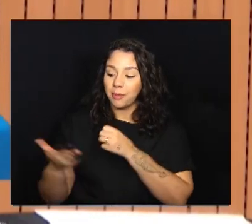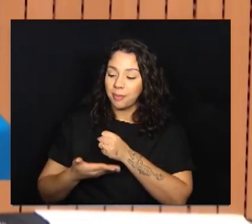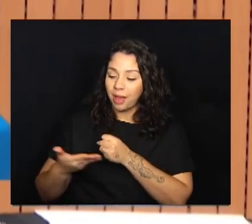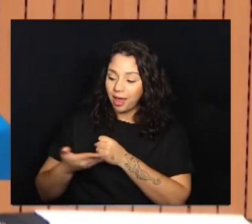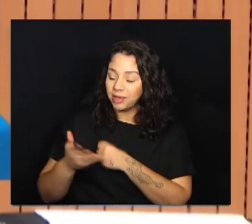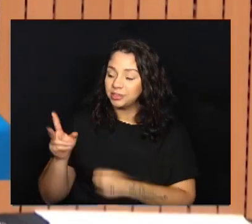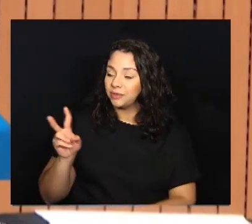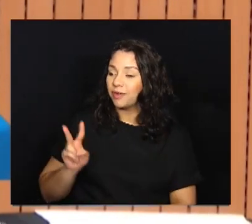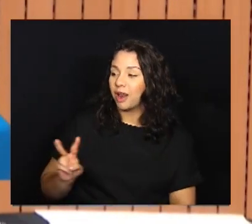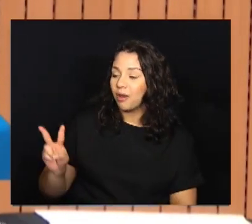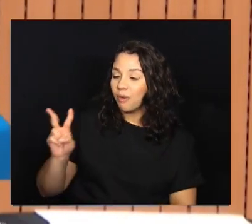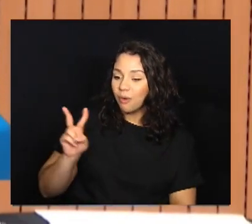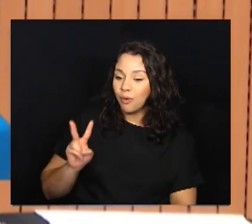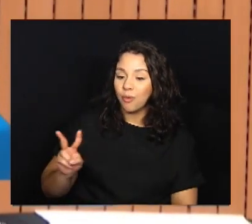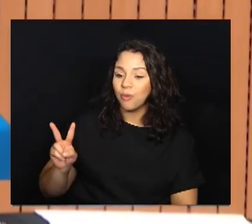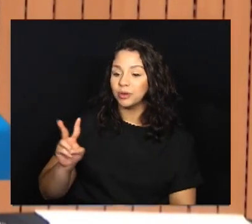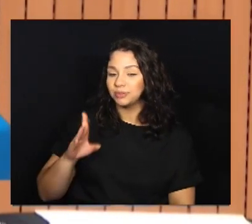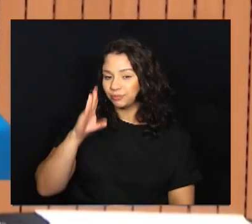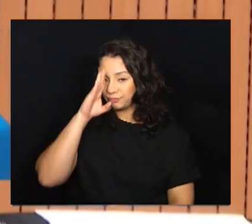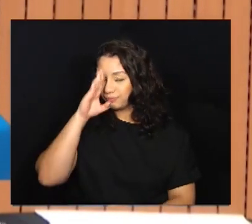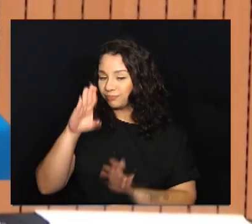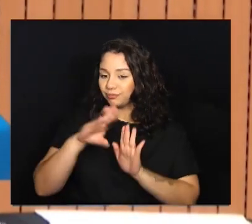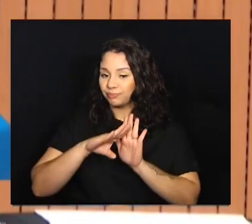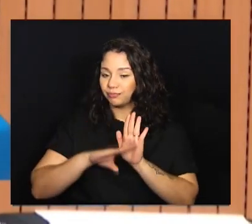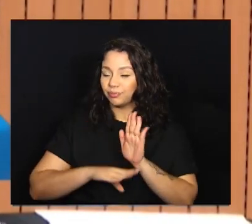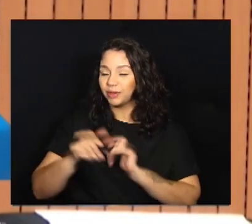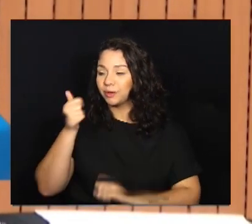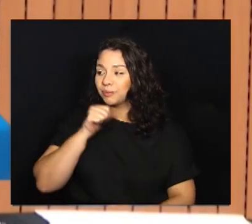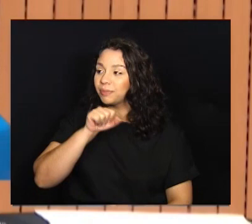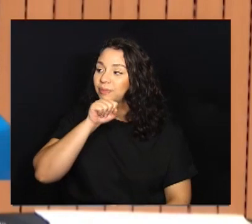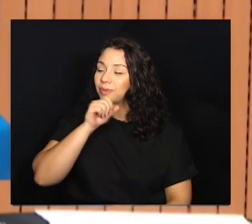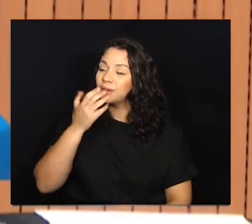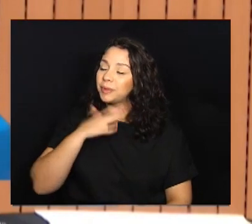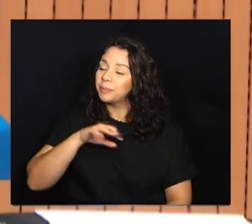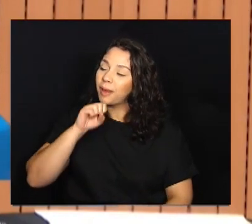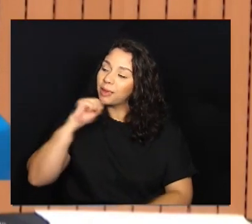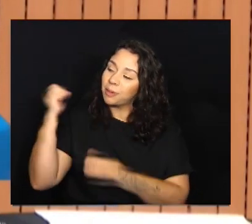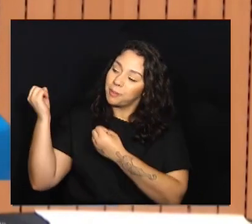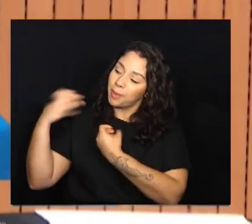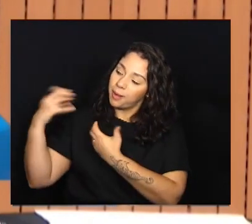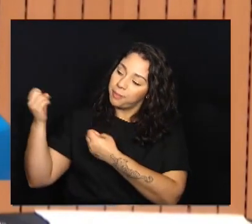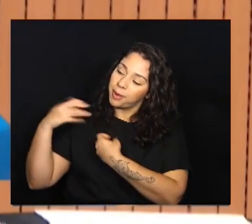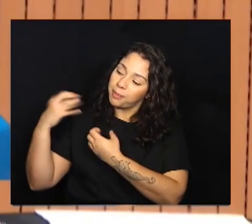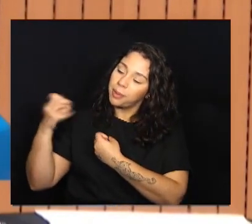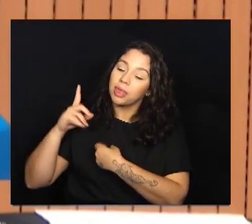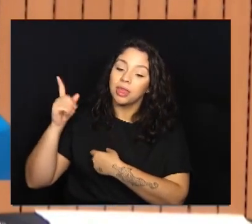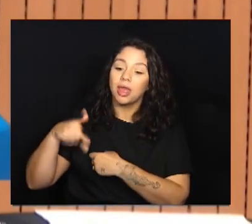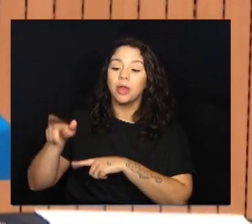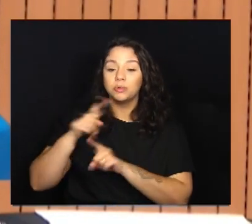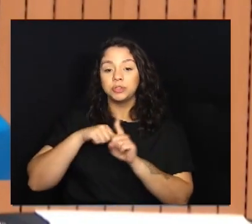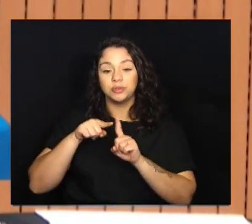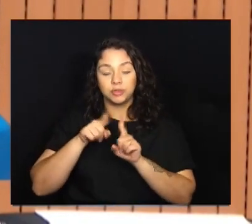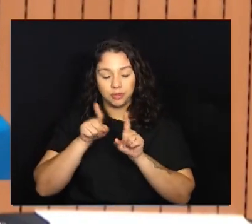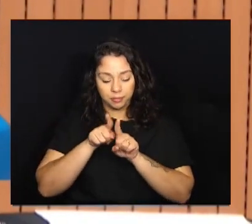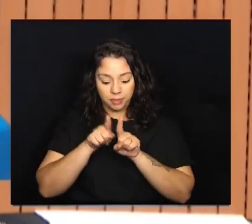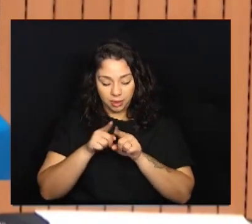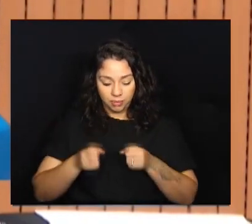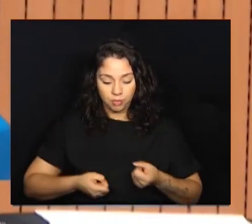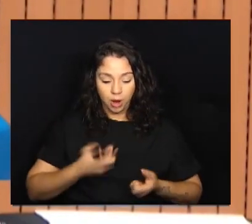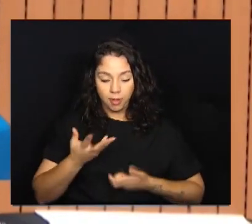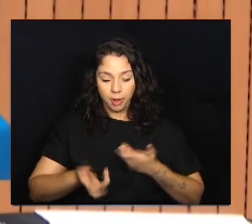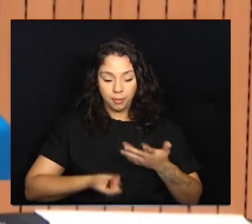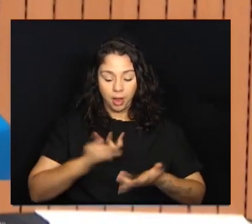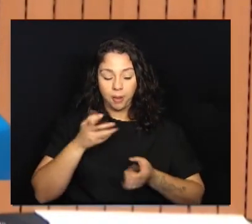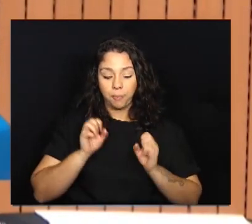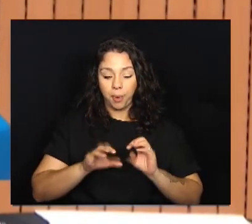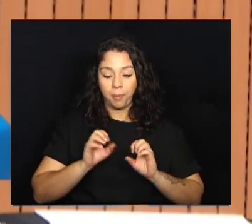os valores que os nossos pais nos educaram, e a nossa missão, né, transmitir para os nossos filhos, e